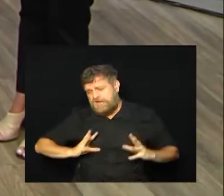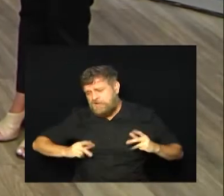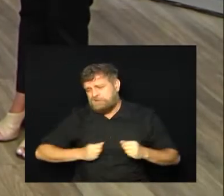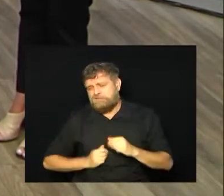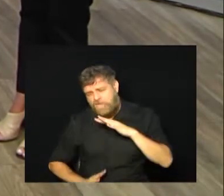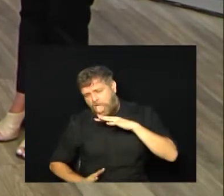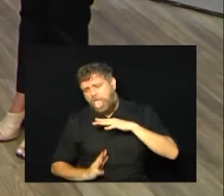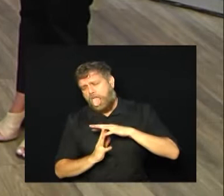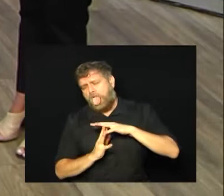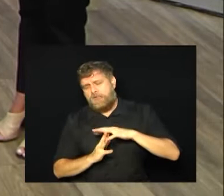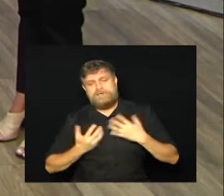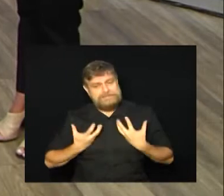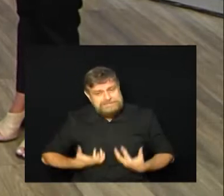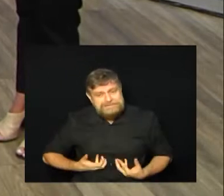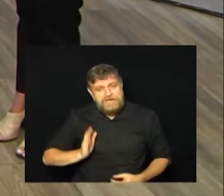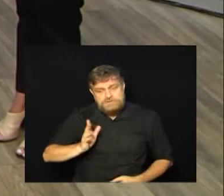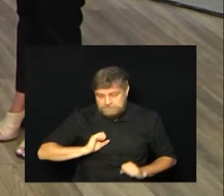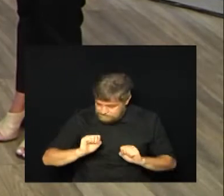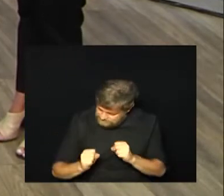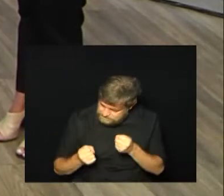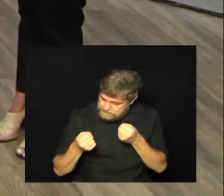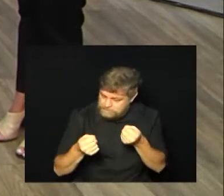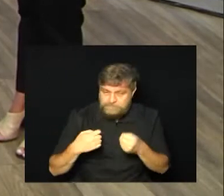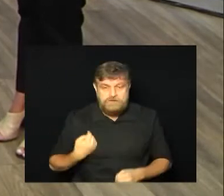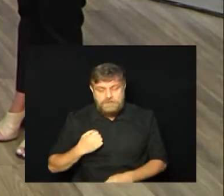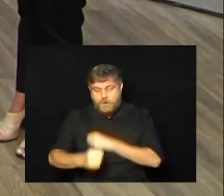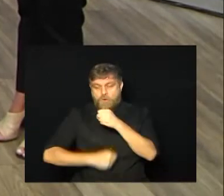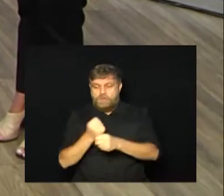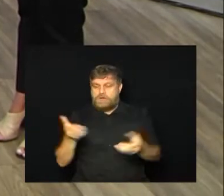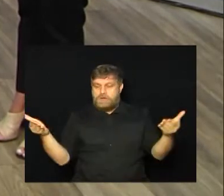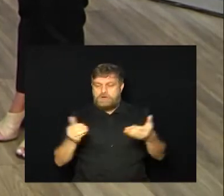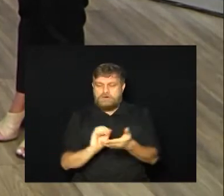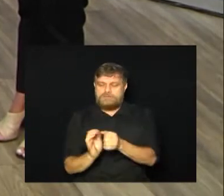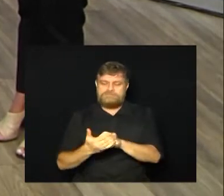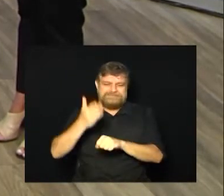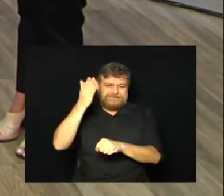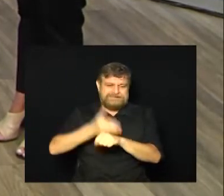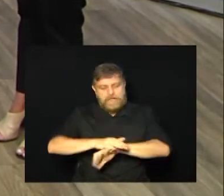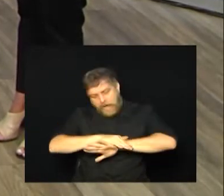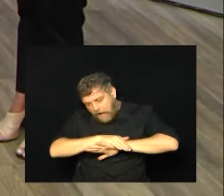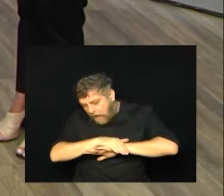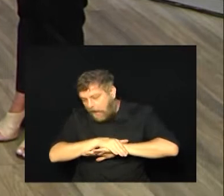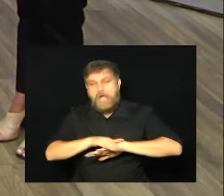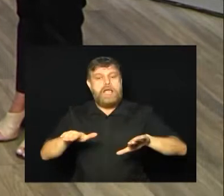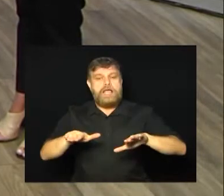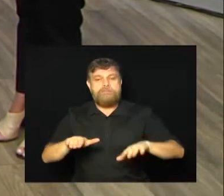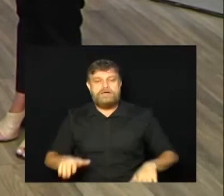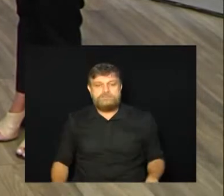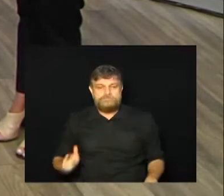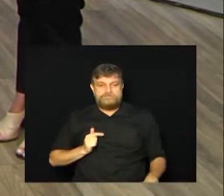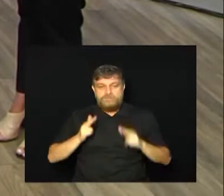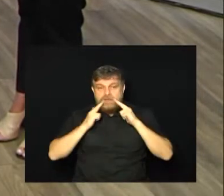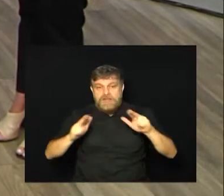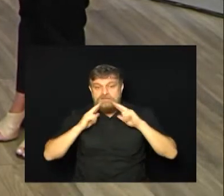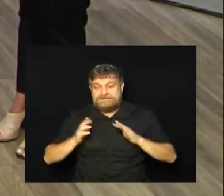cansado, mas a gente precisa fazer esse esforço para quem sabe esse ano a gente não acabar com a pandemia da Covid-19. É a notícia